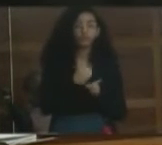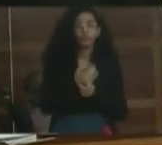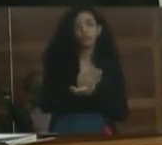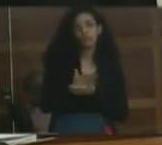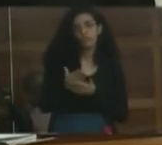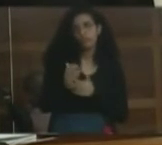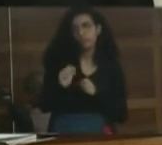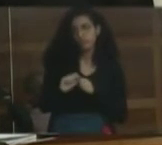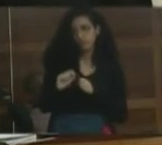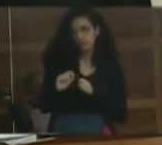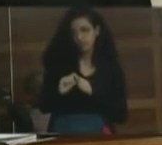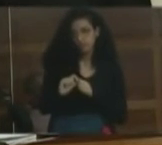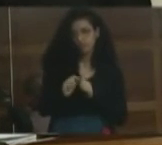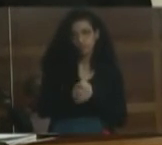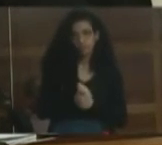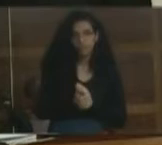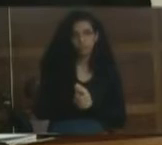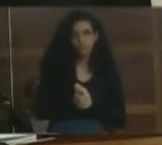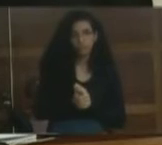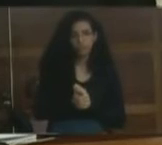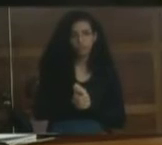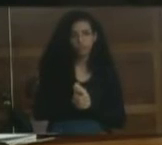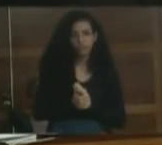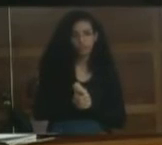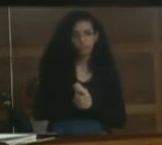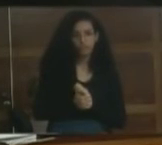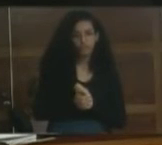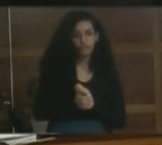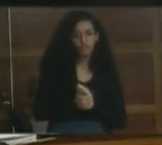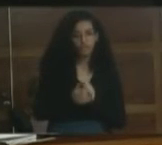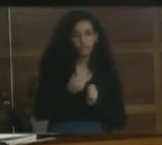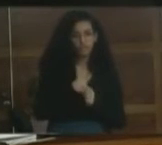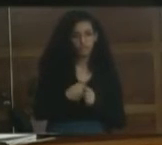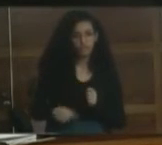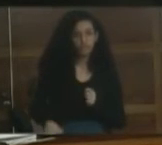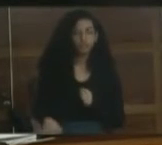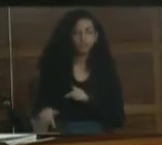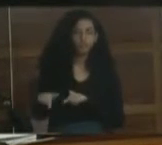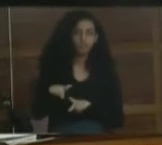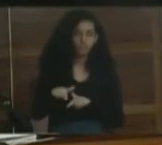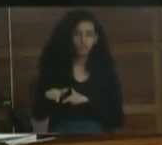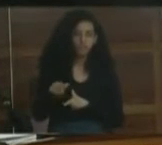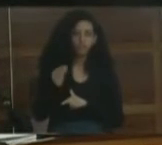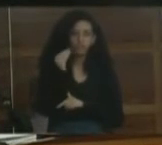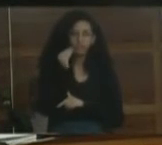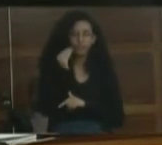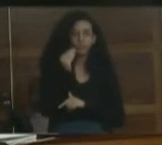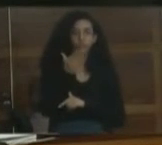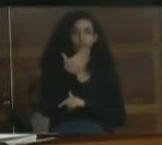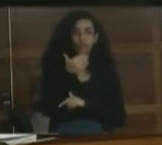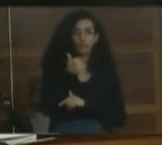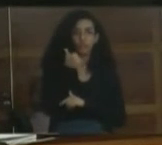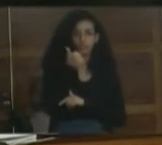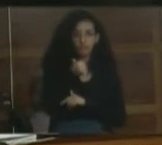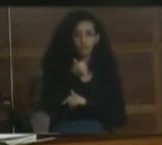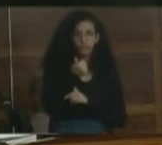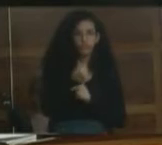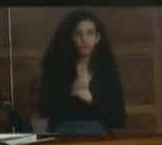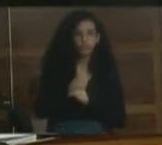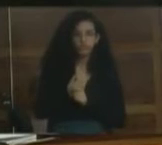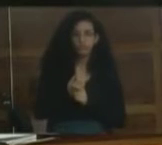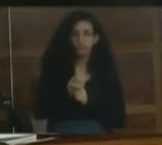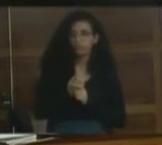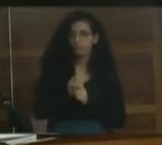começamos fazer então por isso que nós conseguiu mexer então o governo tem trabalhado para tentar melhorar tem tentado melhorar a gestão entendeu